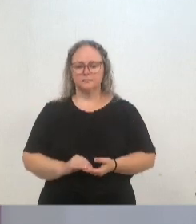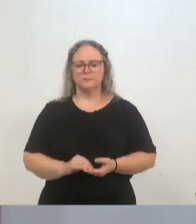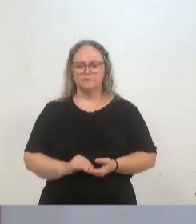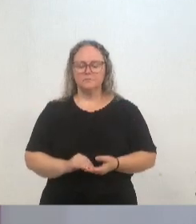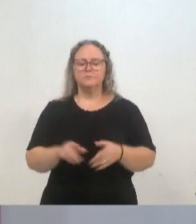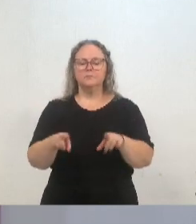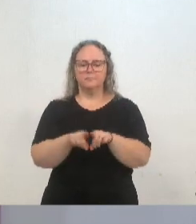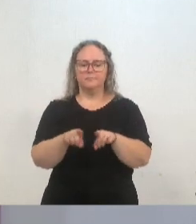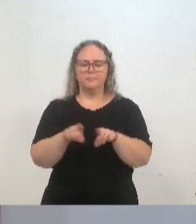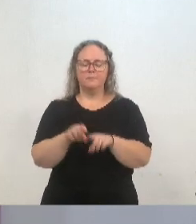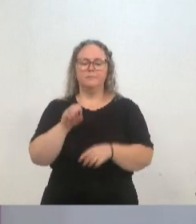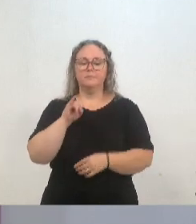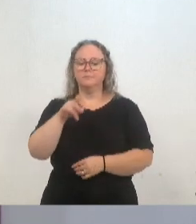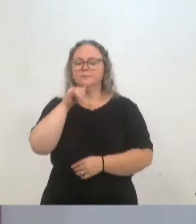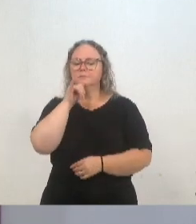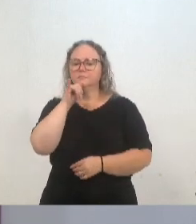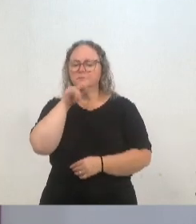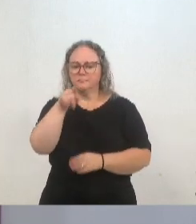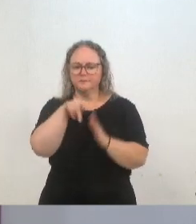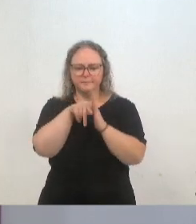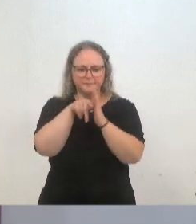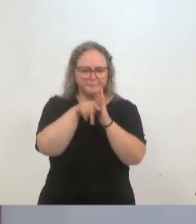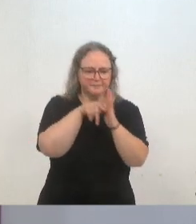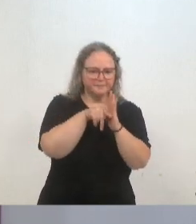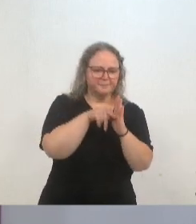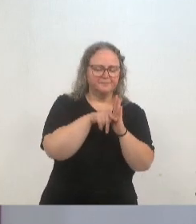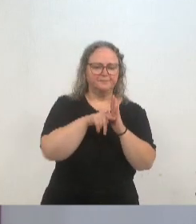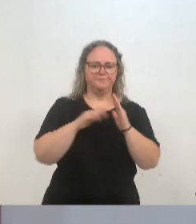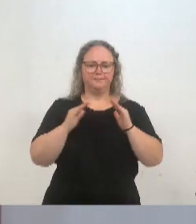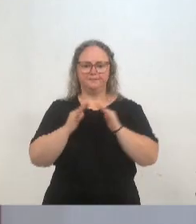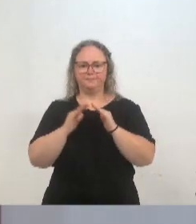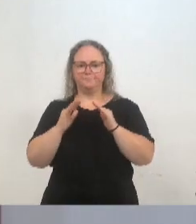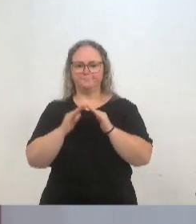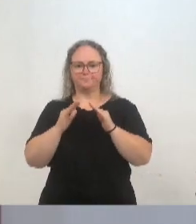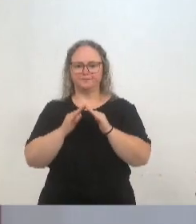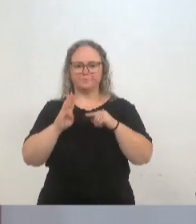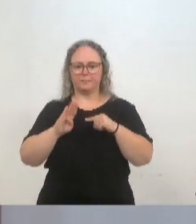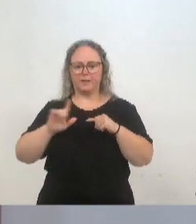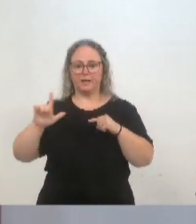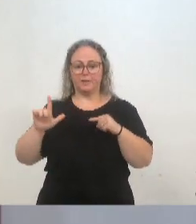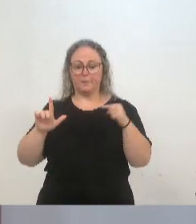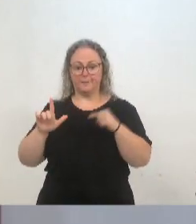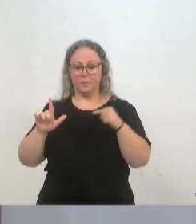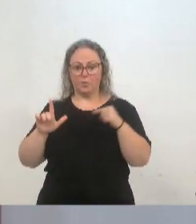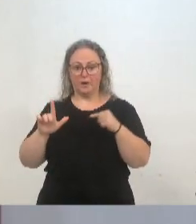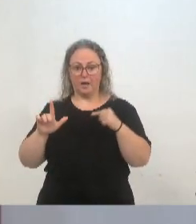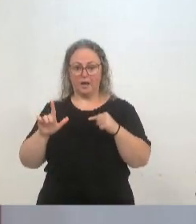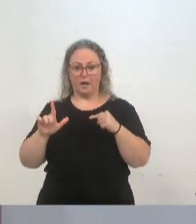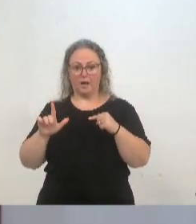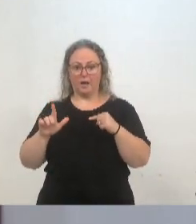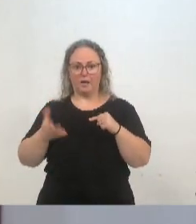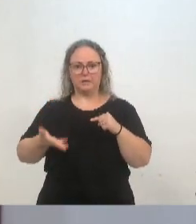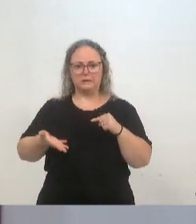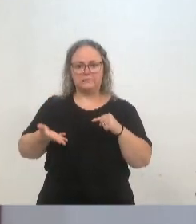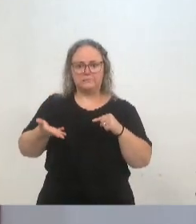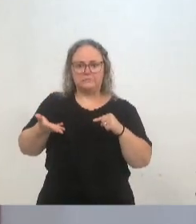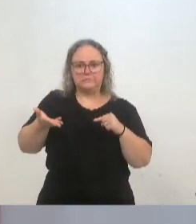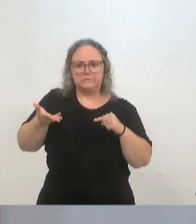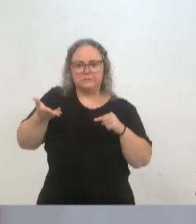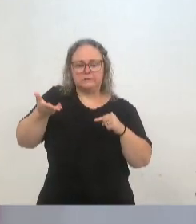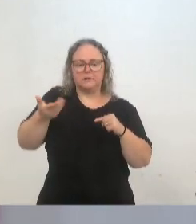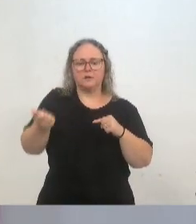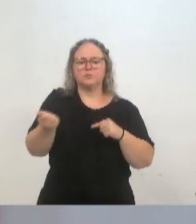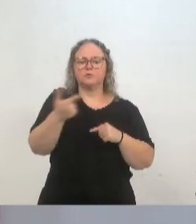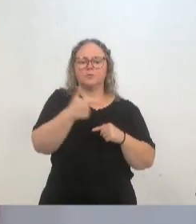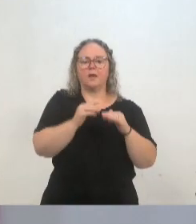qualquer pesquisa na internet vai comprovar que o custo de moradia no nosso município está ficando muito mais elevado do que nas nossas cidades